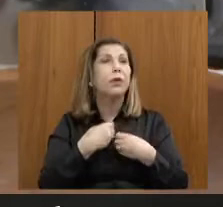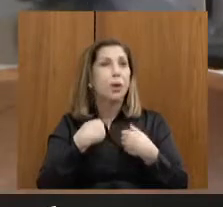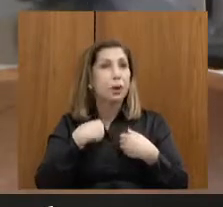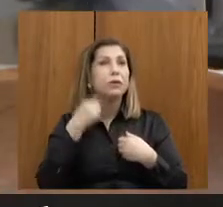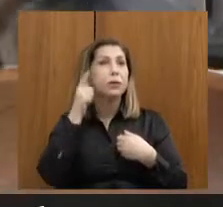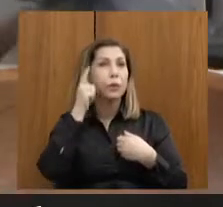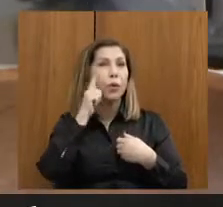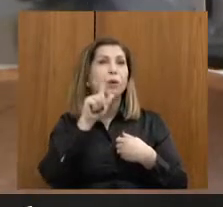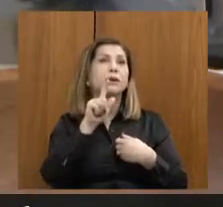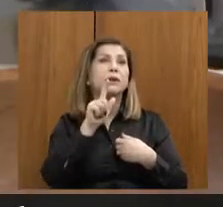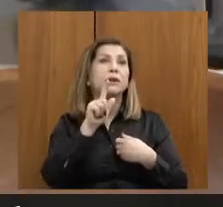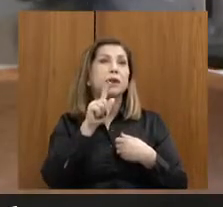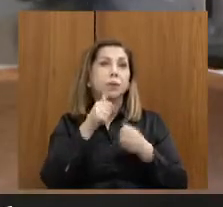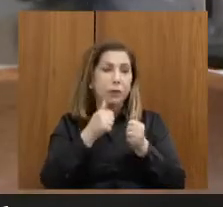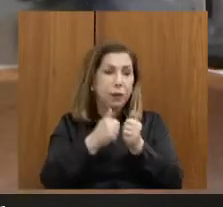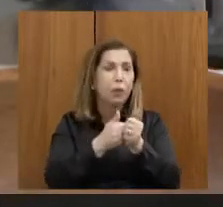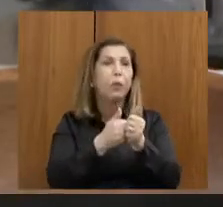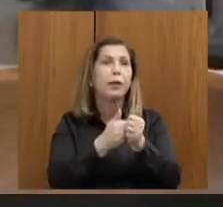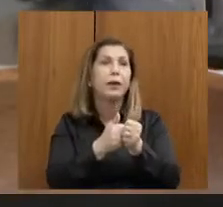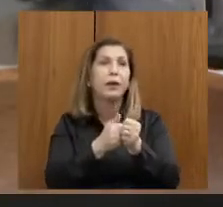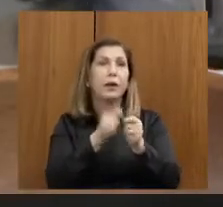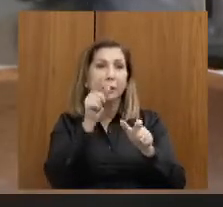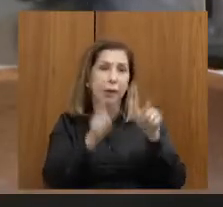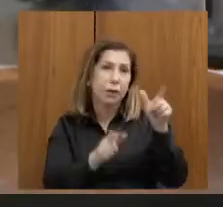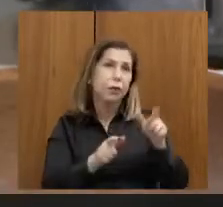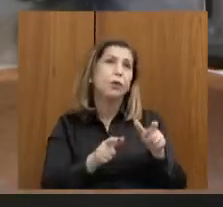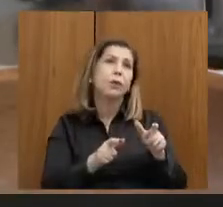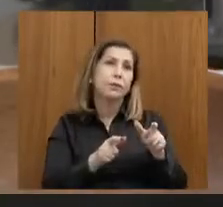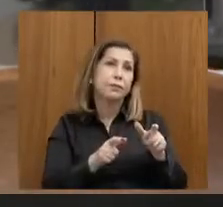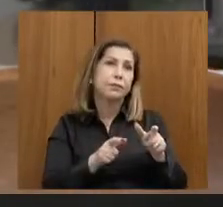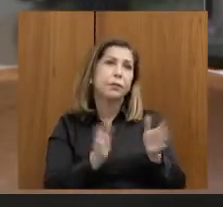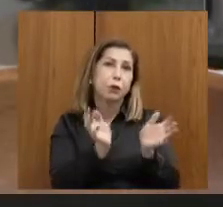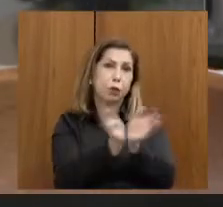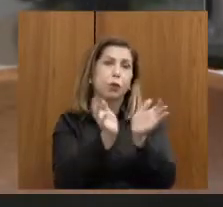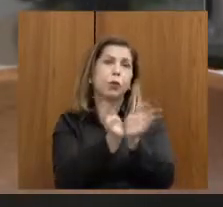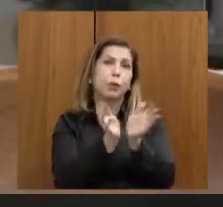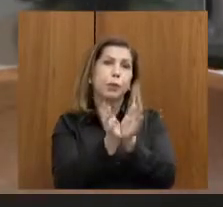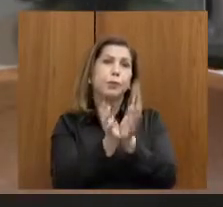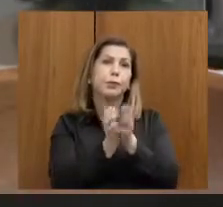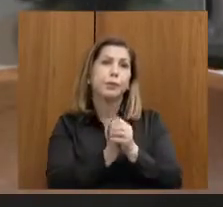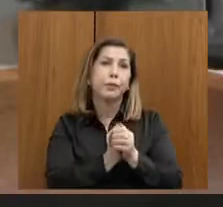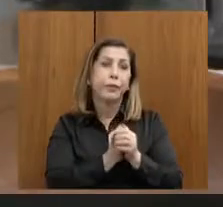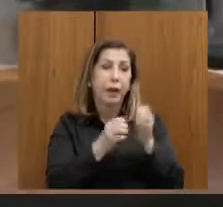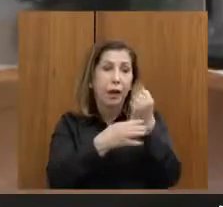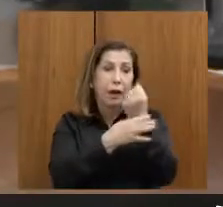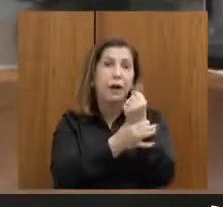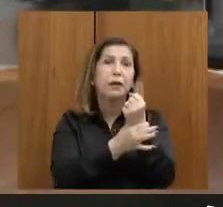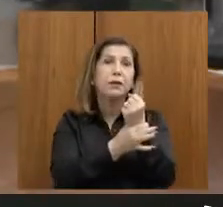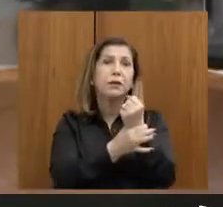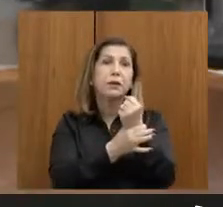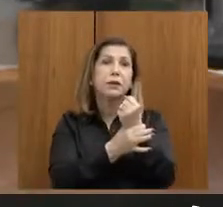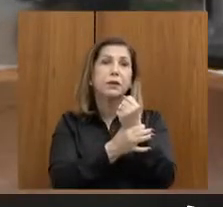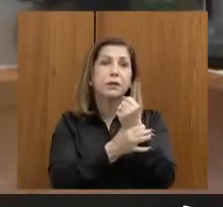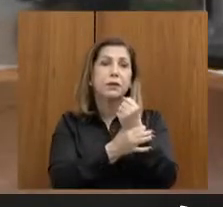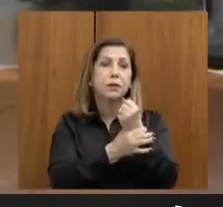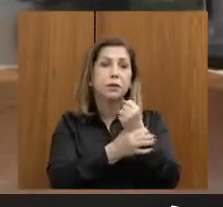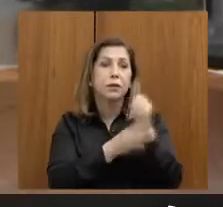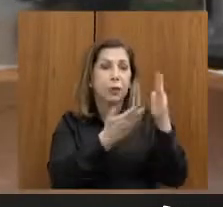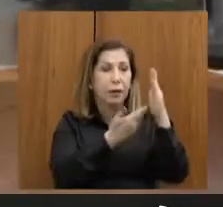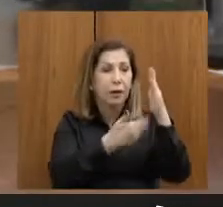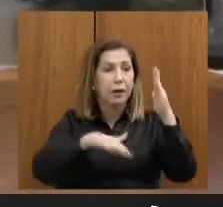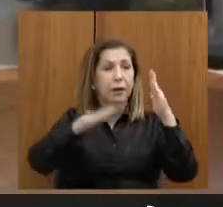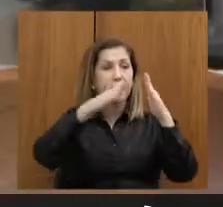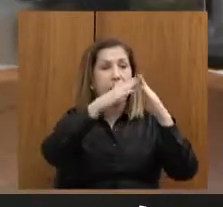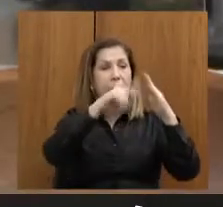sabe que a gente acompanhou a luta de que estão dentro e Para quê Para quê que garantisse os terreiros e o